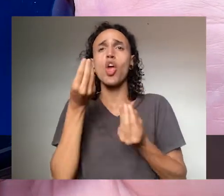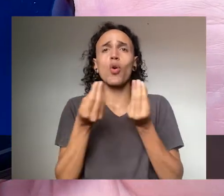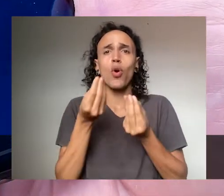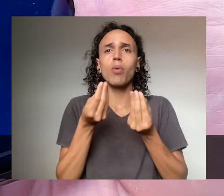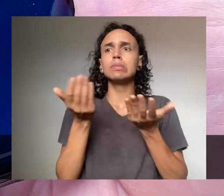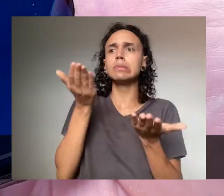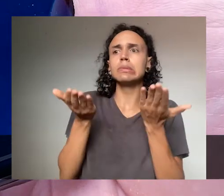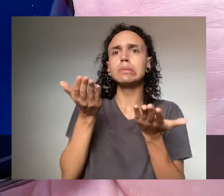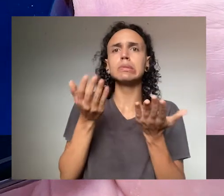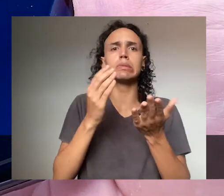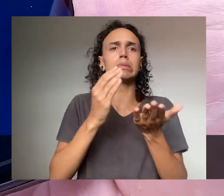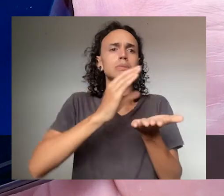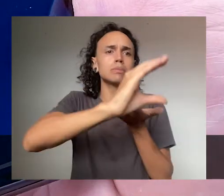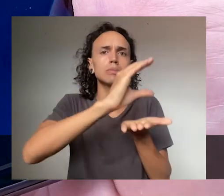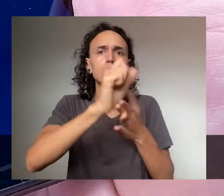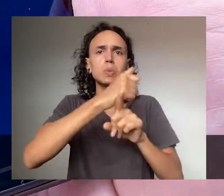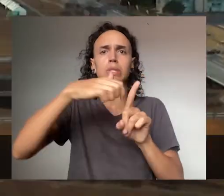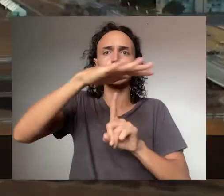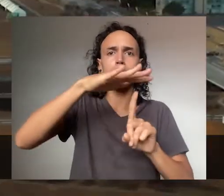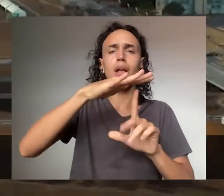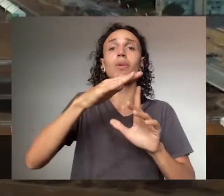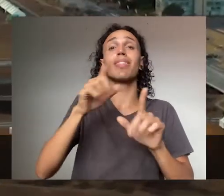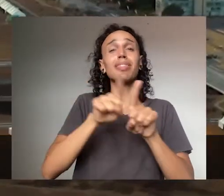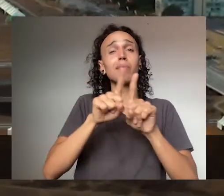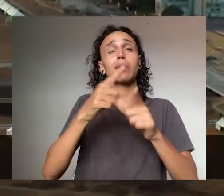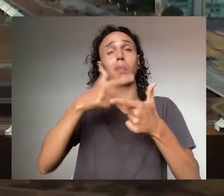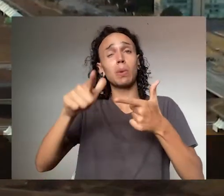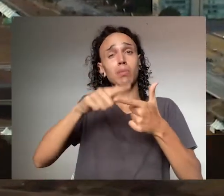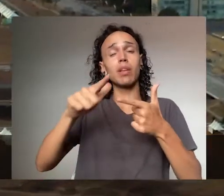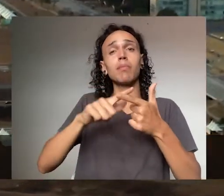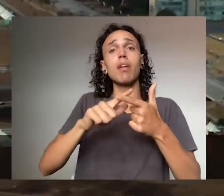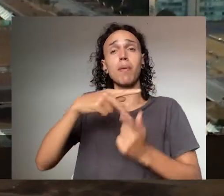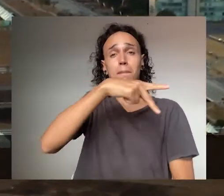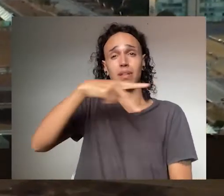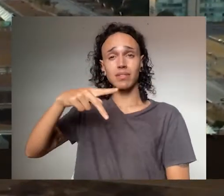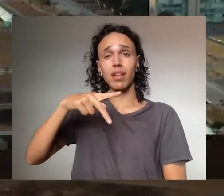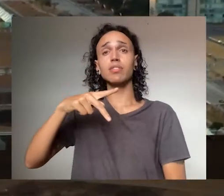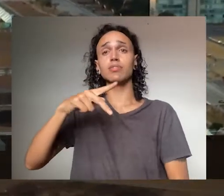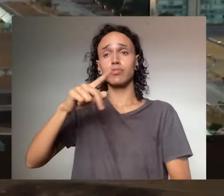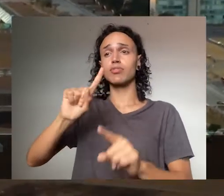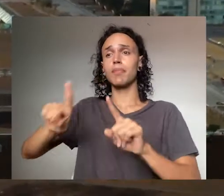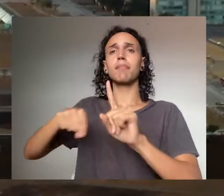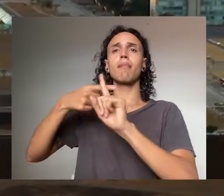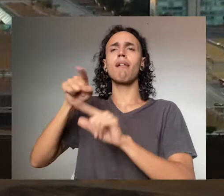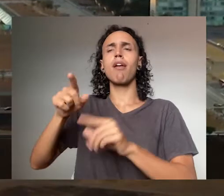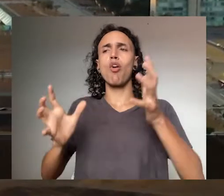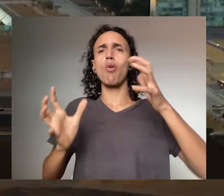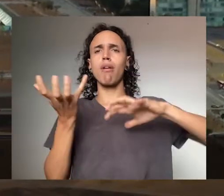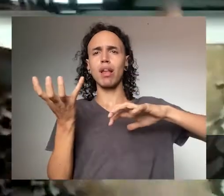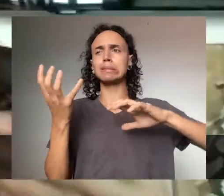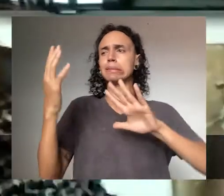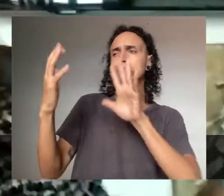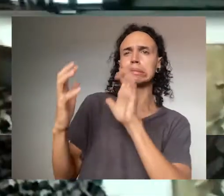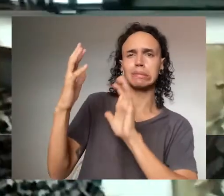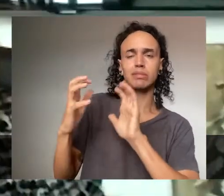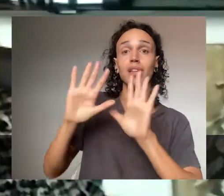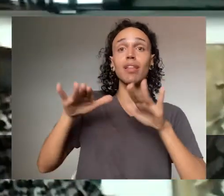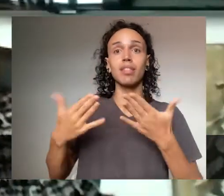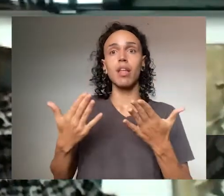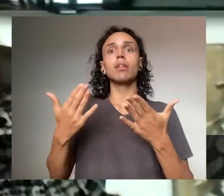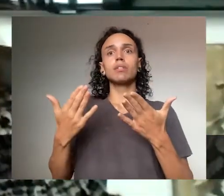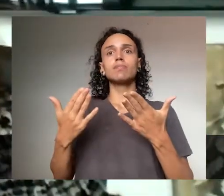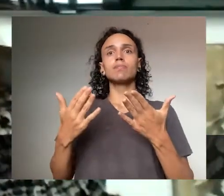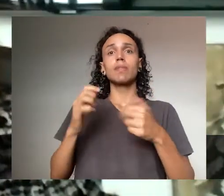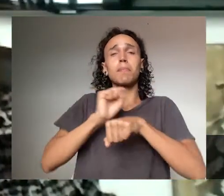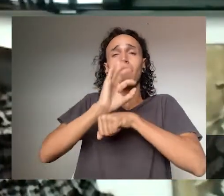gastos sociais, relações difíceis entre o Executivo e o Congresso. Então, isso tira muito expectativas